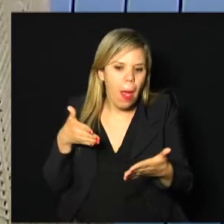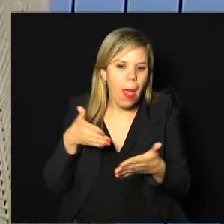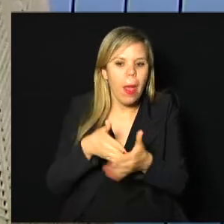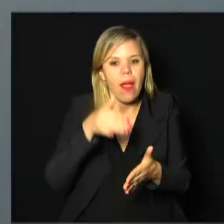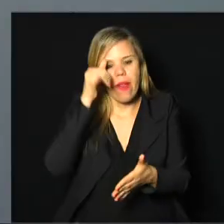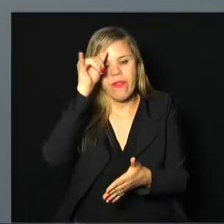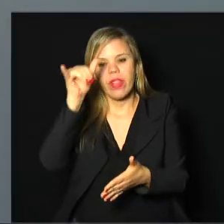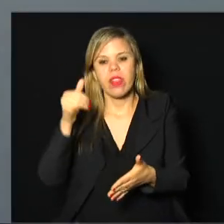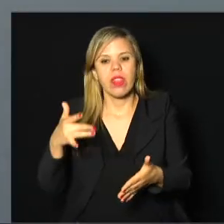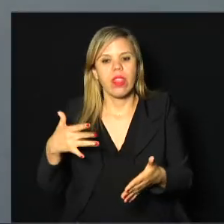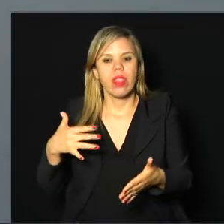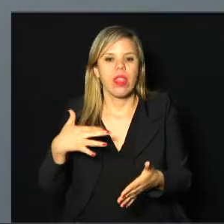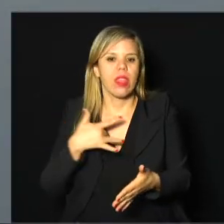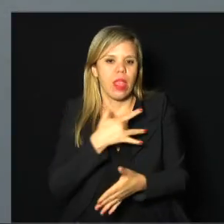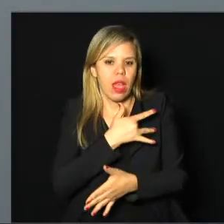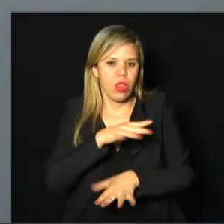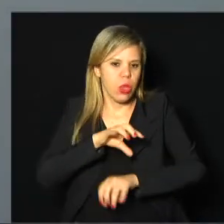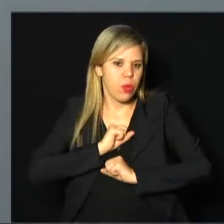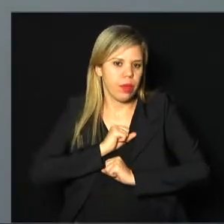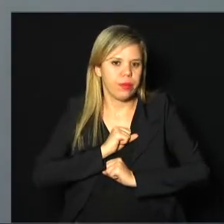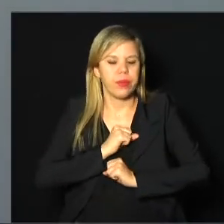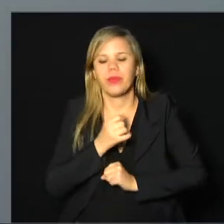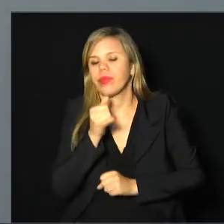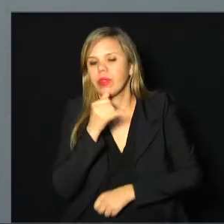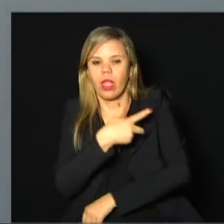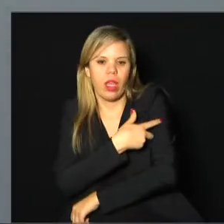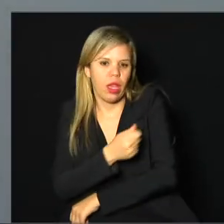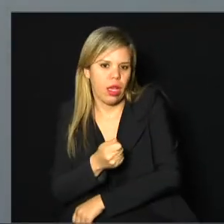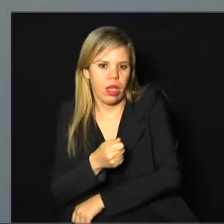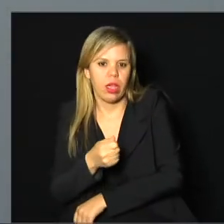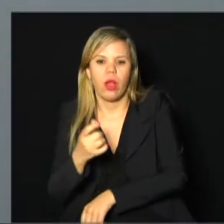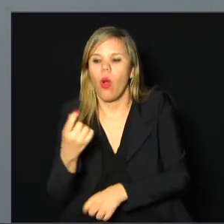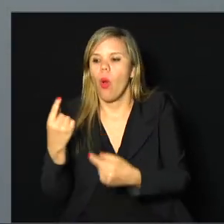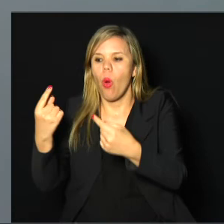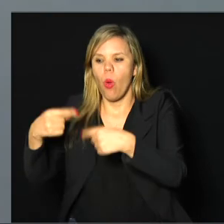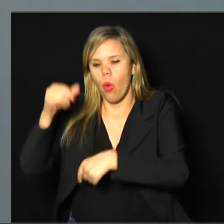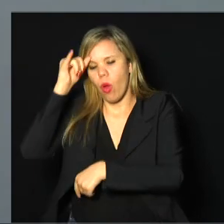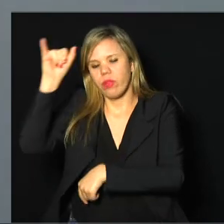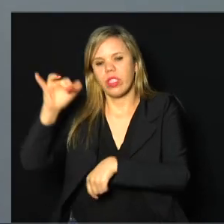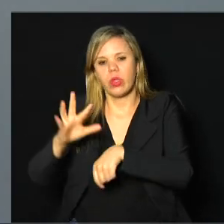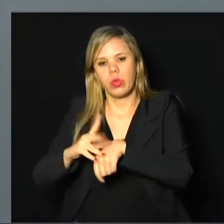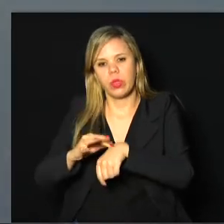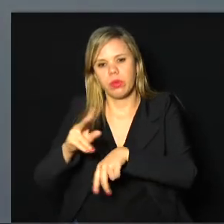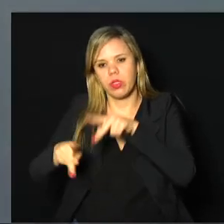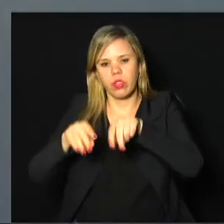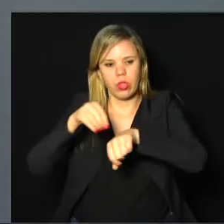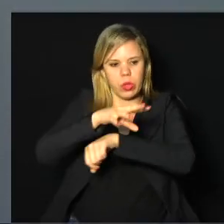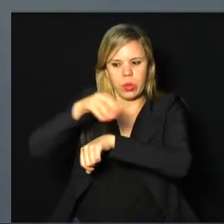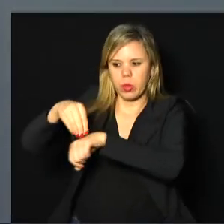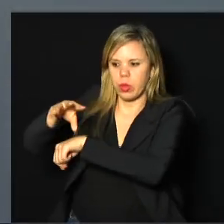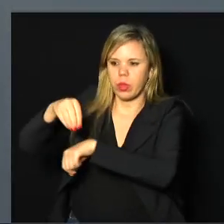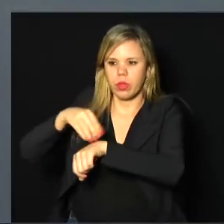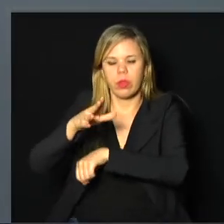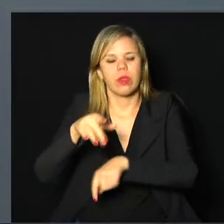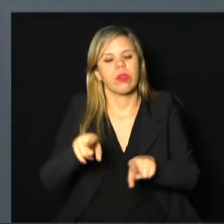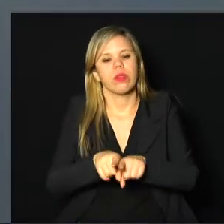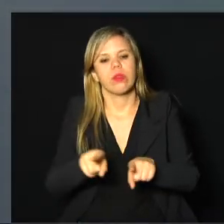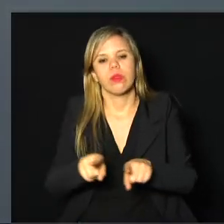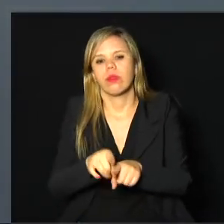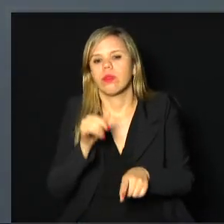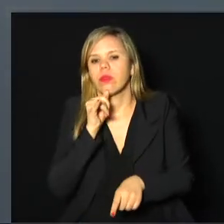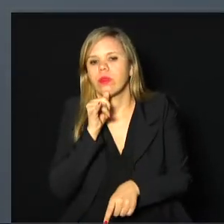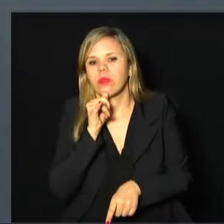algumas doenças. Veja, nós temos vacinas contra as doenças que são transmitidas de pessoa a pessoa, como,